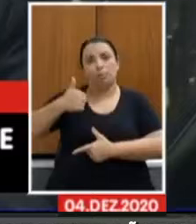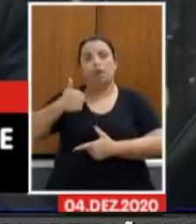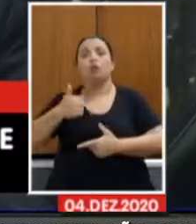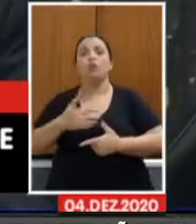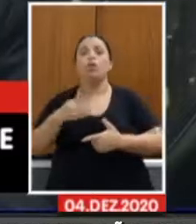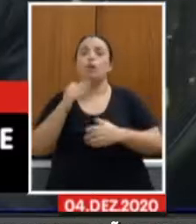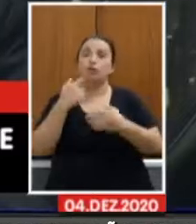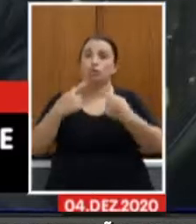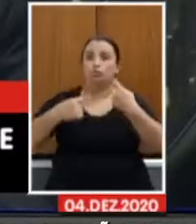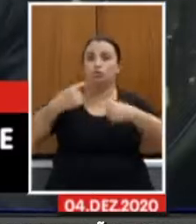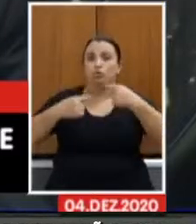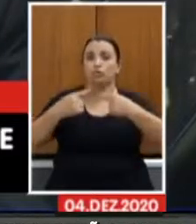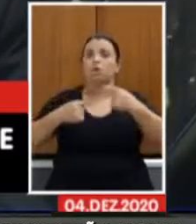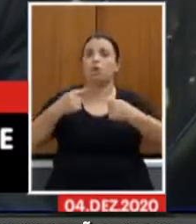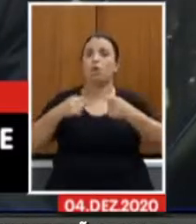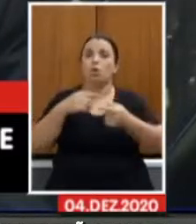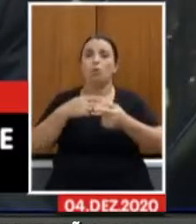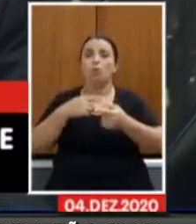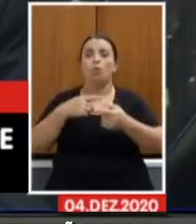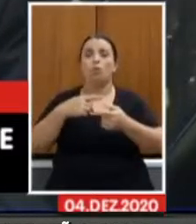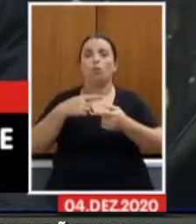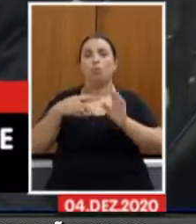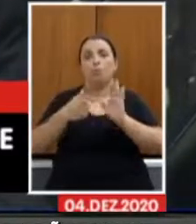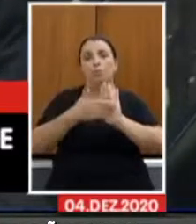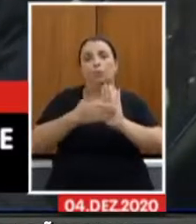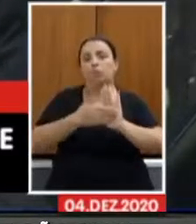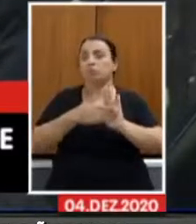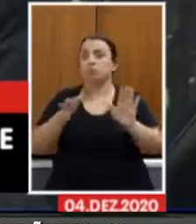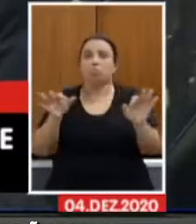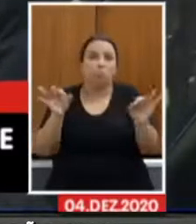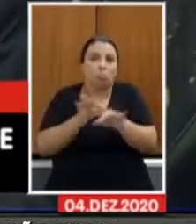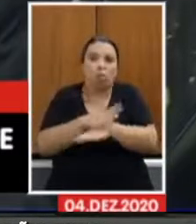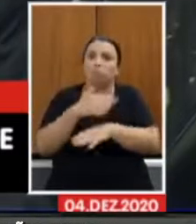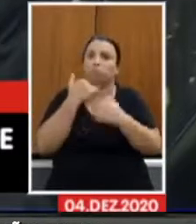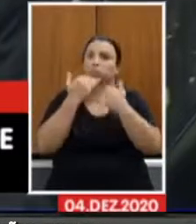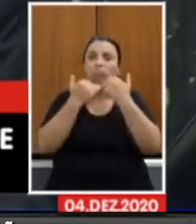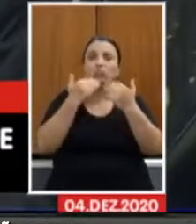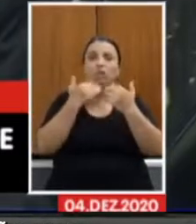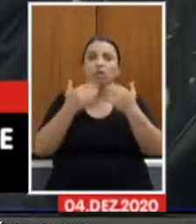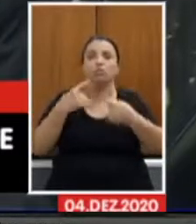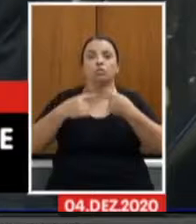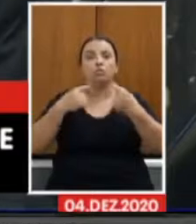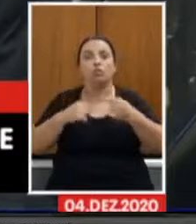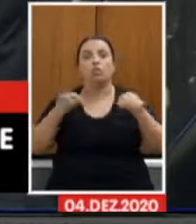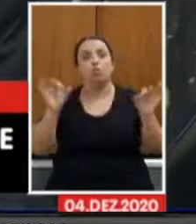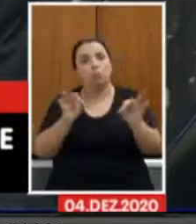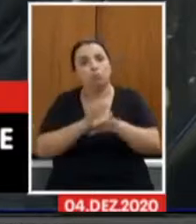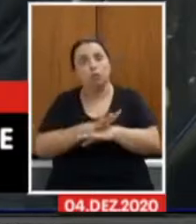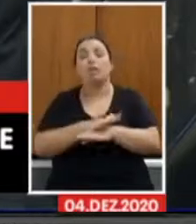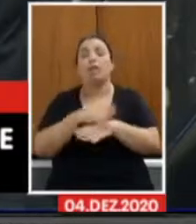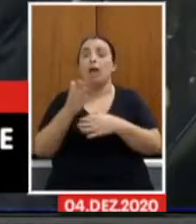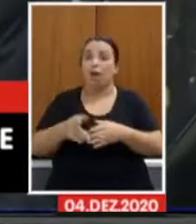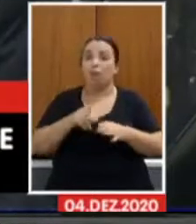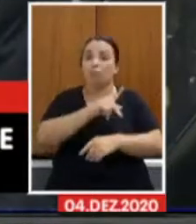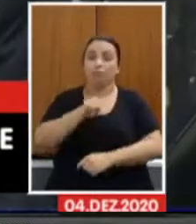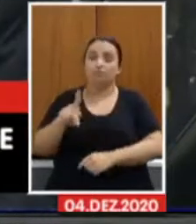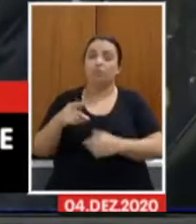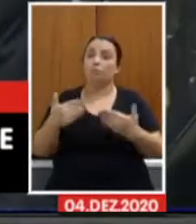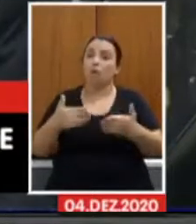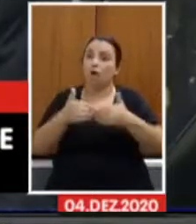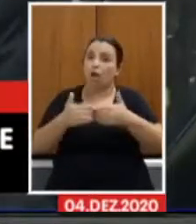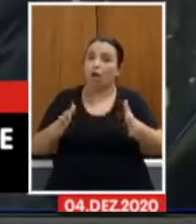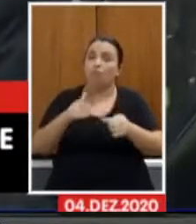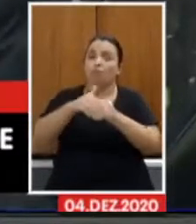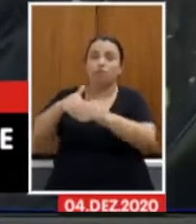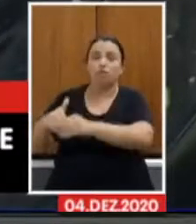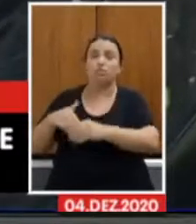discussão o projeto, não há oradores inscritos, encerra-se a discussão. A presidência vai submeter a matéria à votação pelo